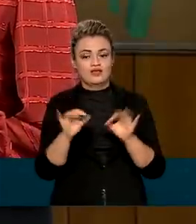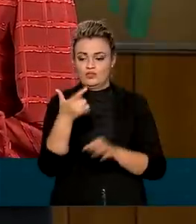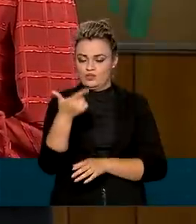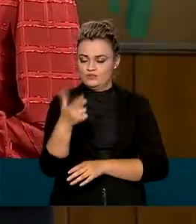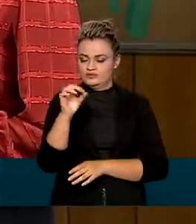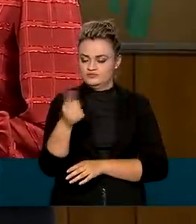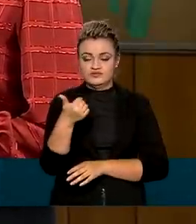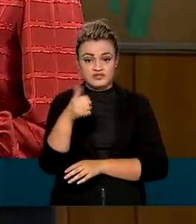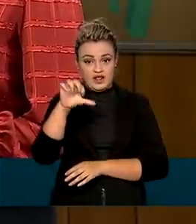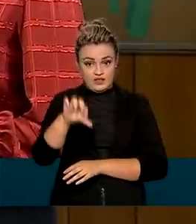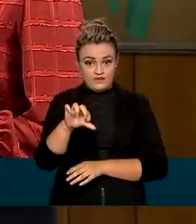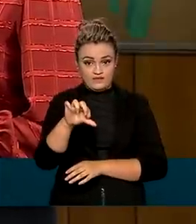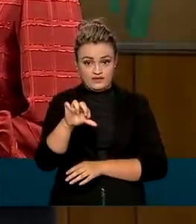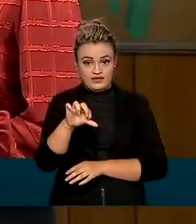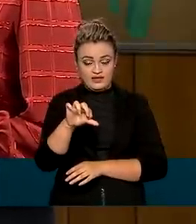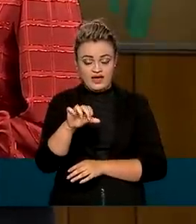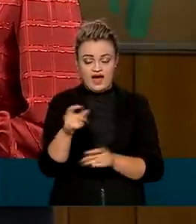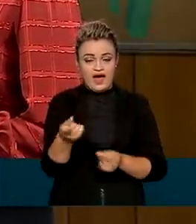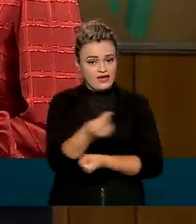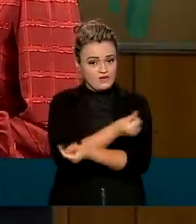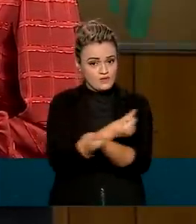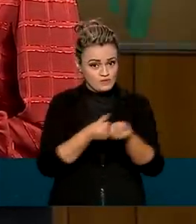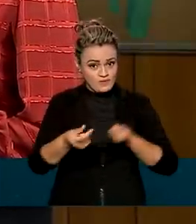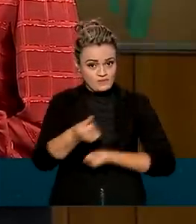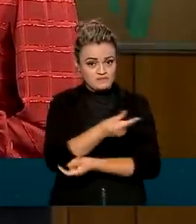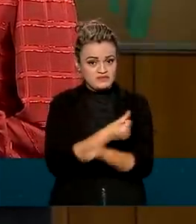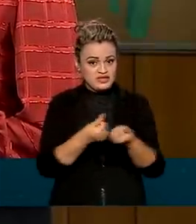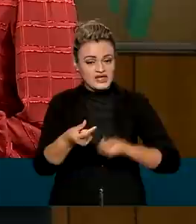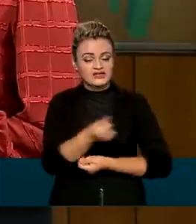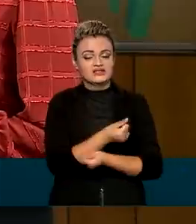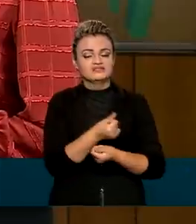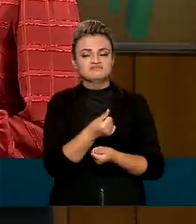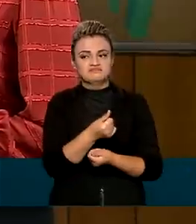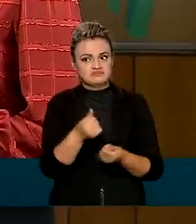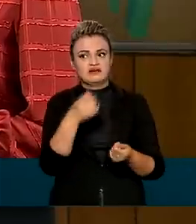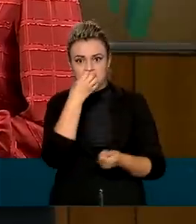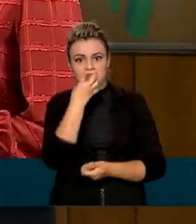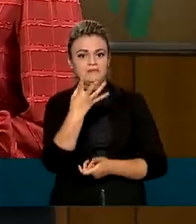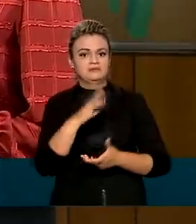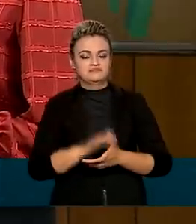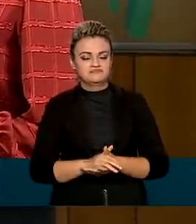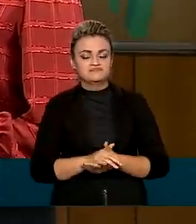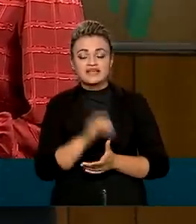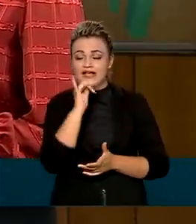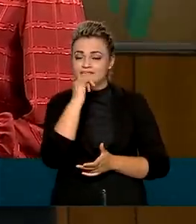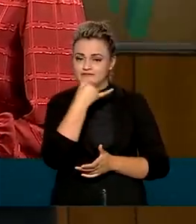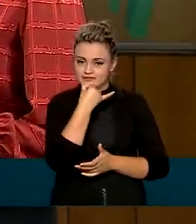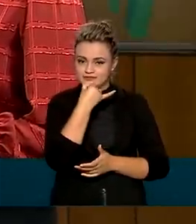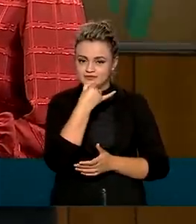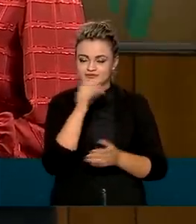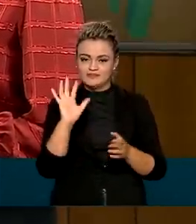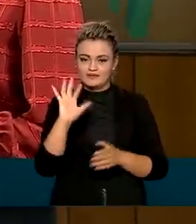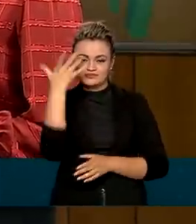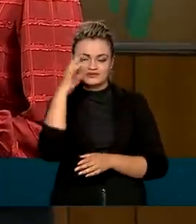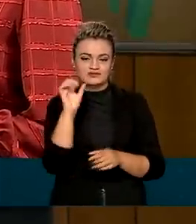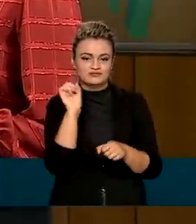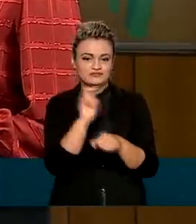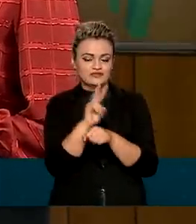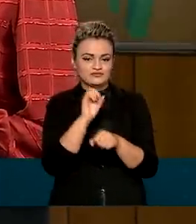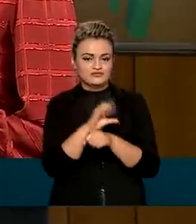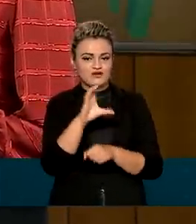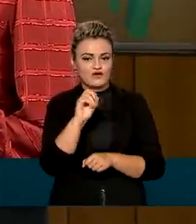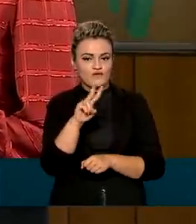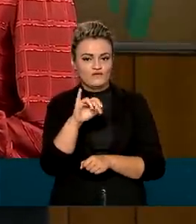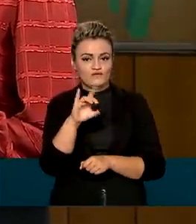2019 com o Ministro da Economia realmente bastante animador um lamentavelmente tivermos a pandemia